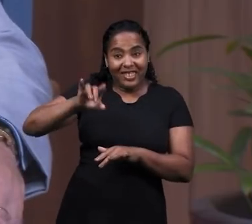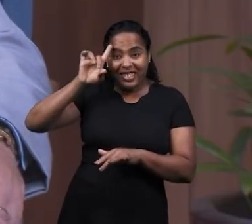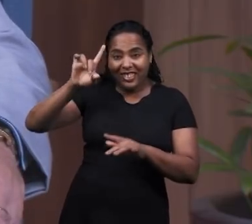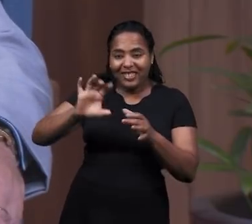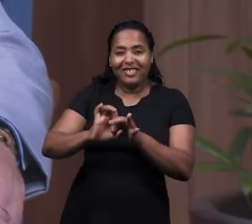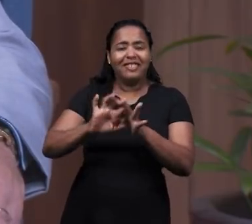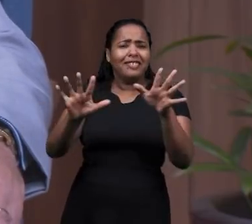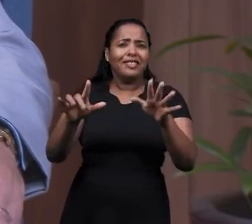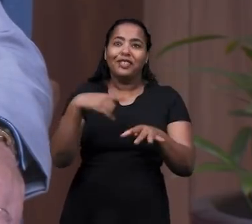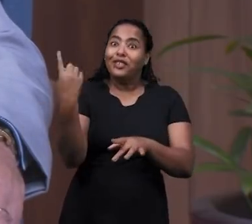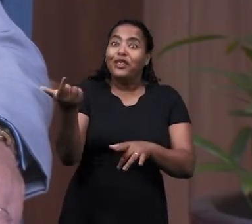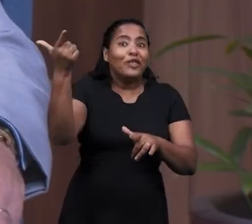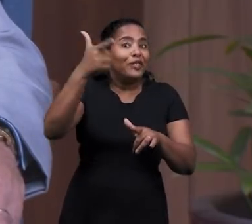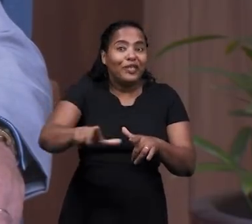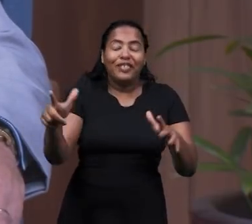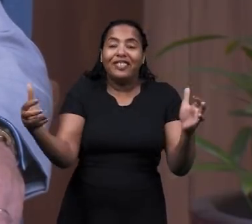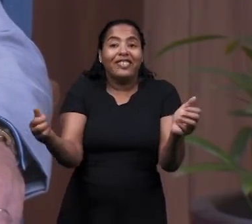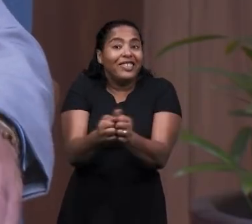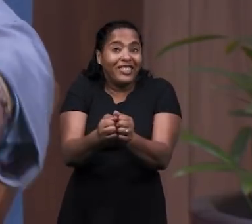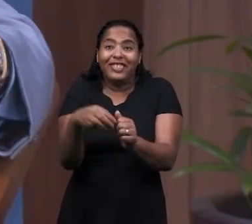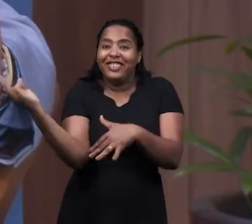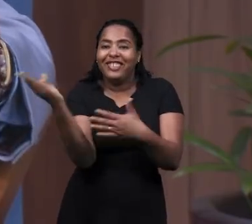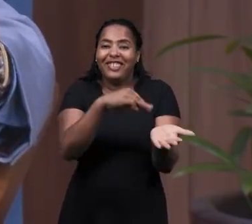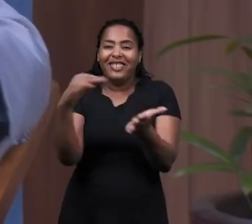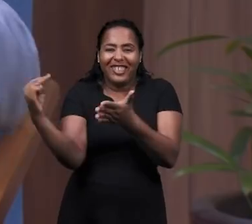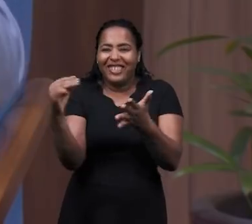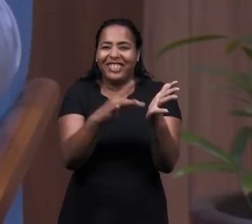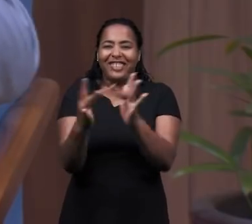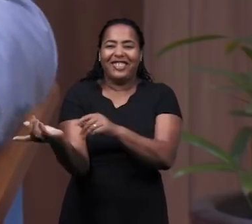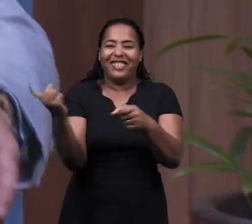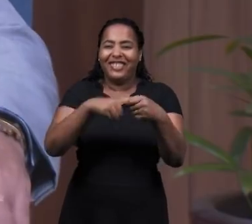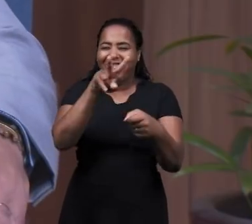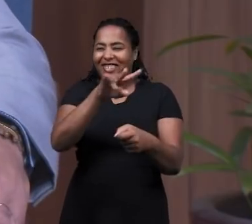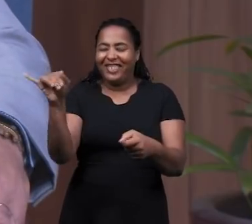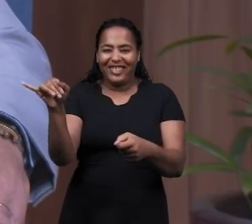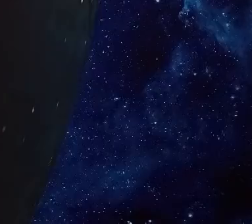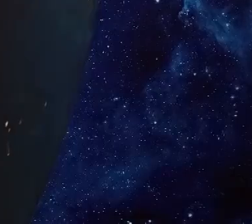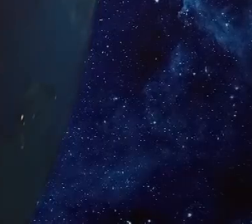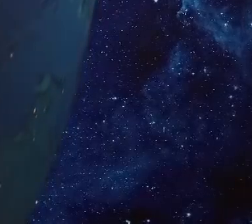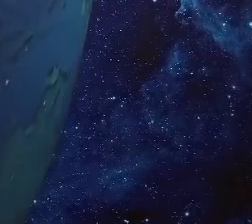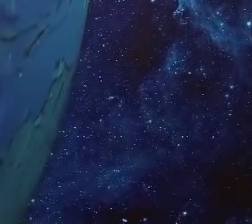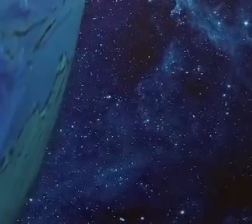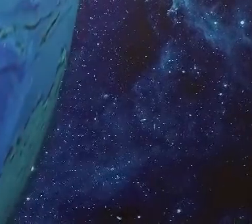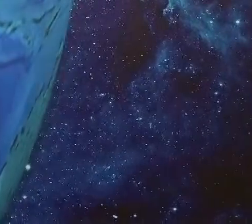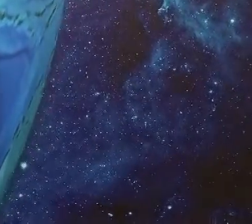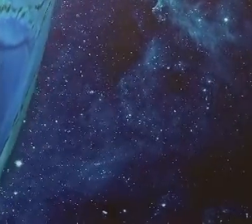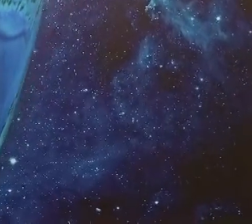permitir, estaremos juntos mais uma vez. Maranata, o Senhor Jesus vem!